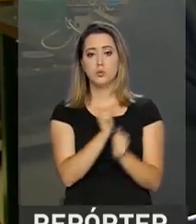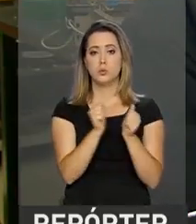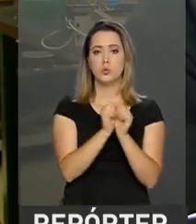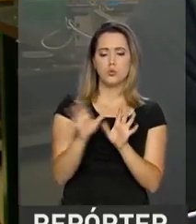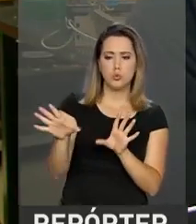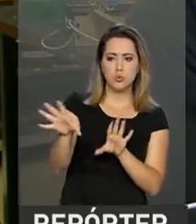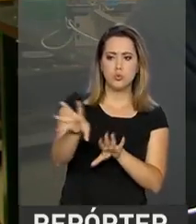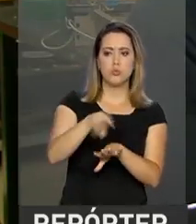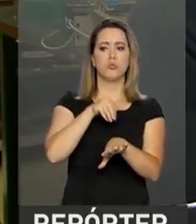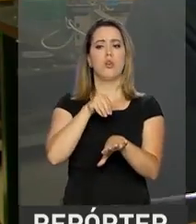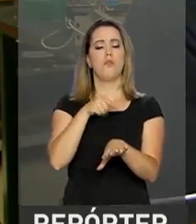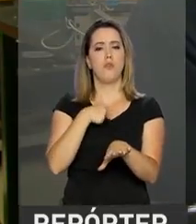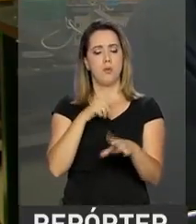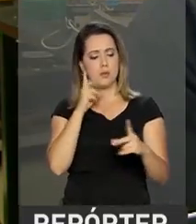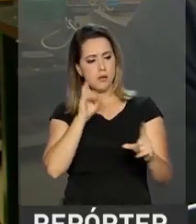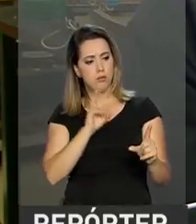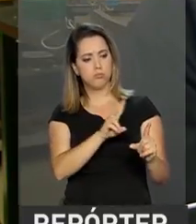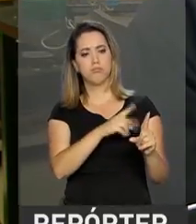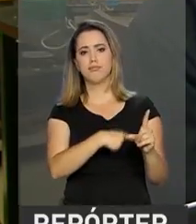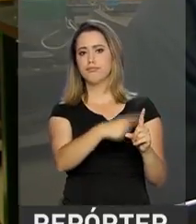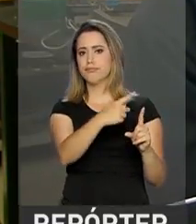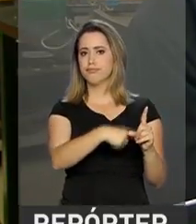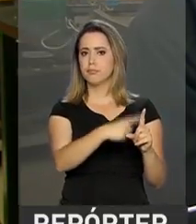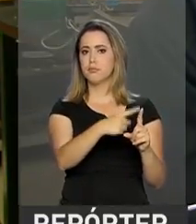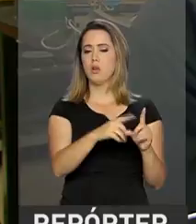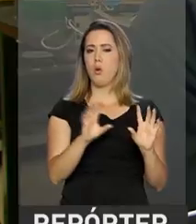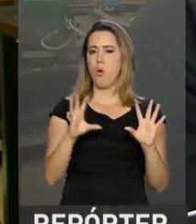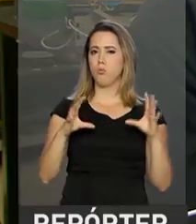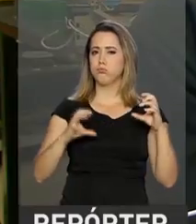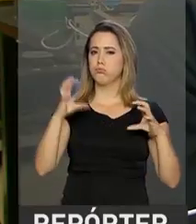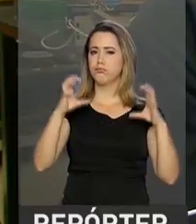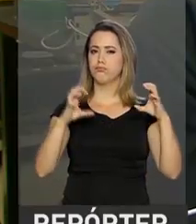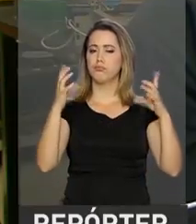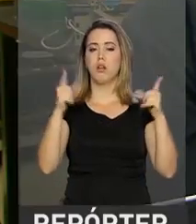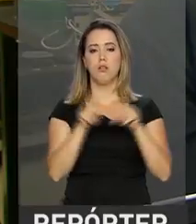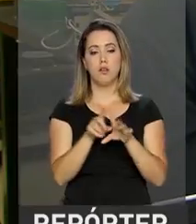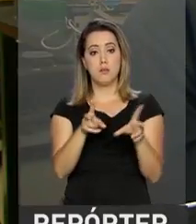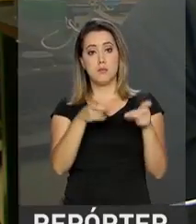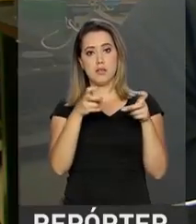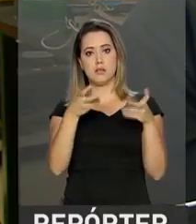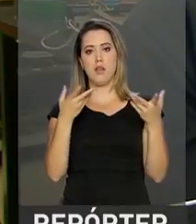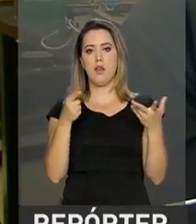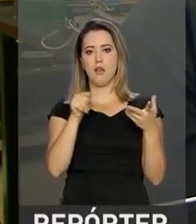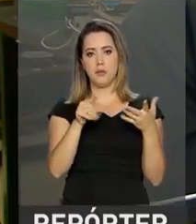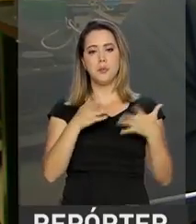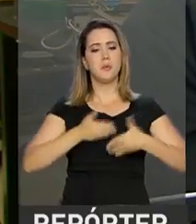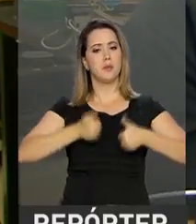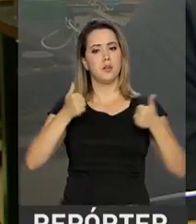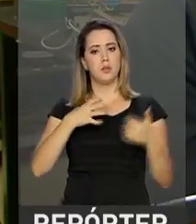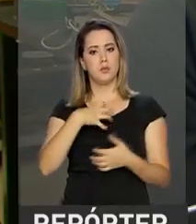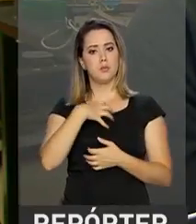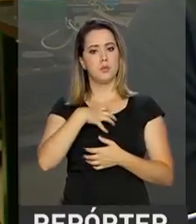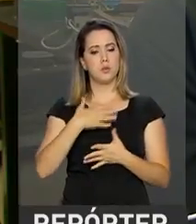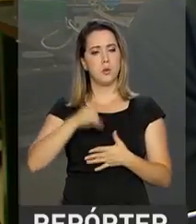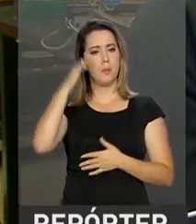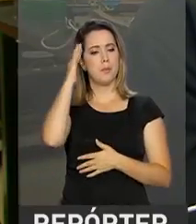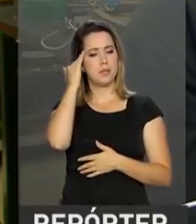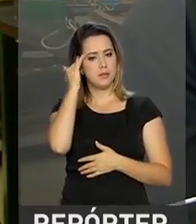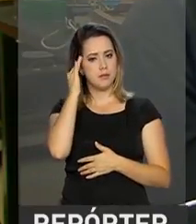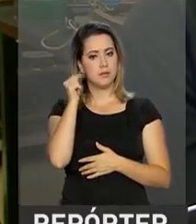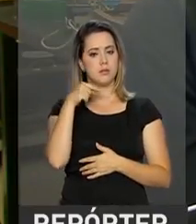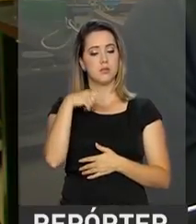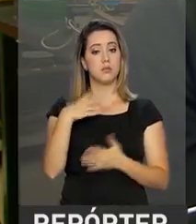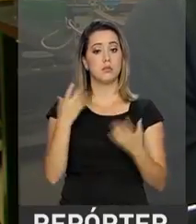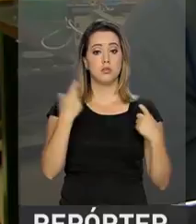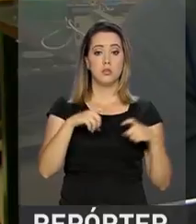coleta desses dados devem entender que realmente que fica isso e eu compreender o que significa isso ele se torna uma pessoa muito mais consciente do ambiente